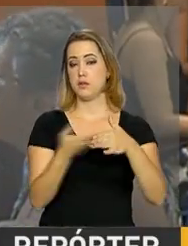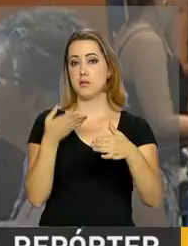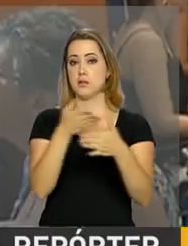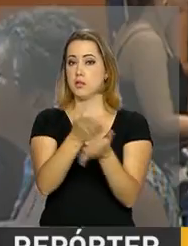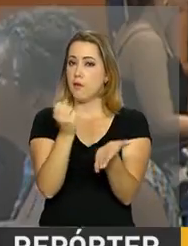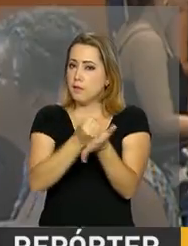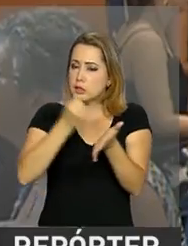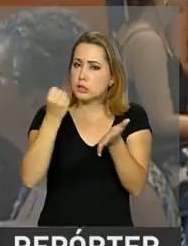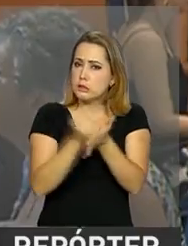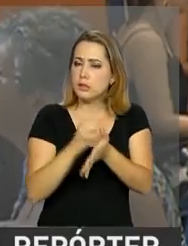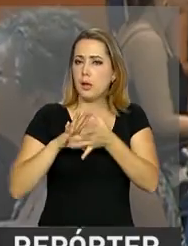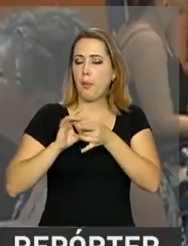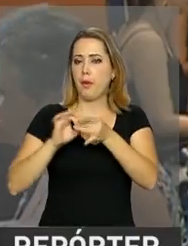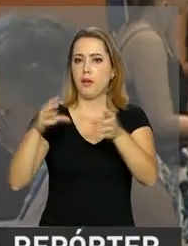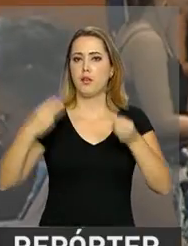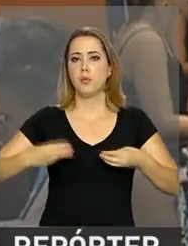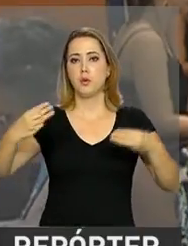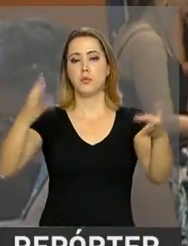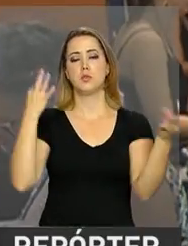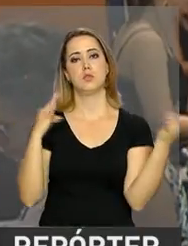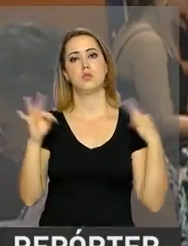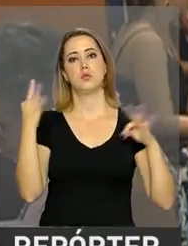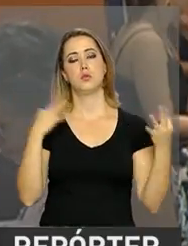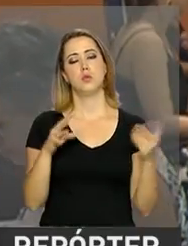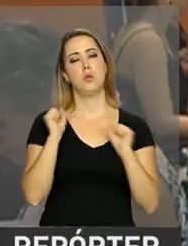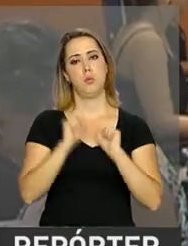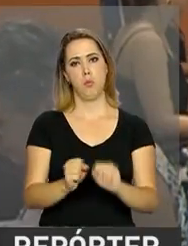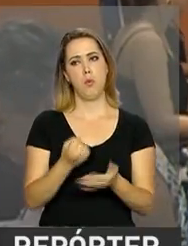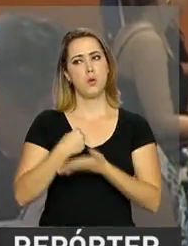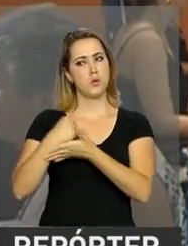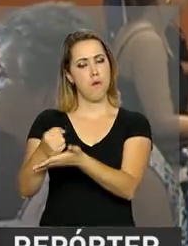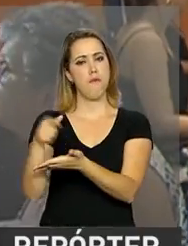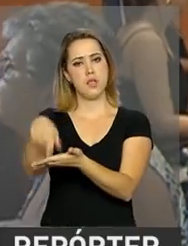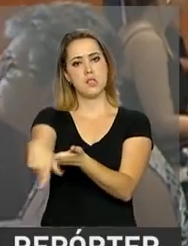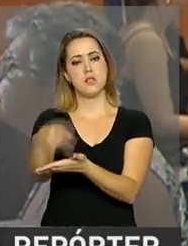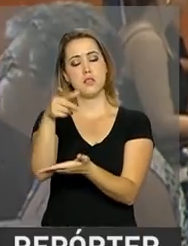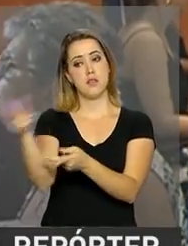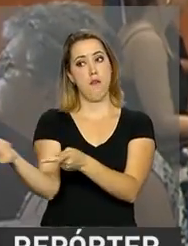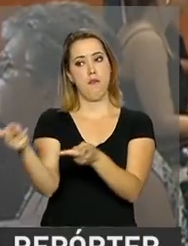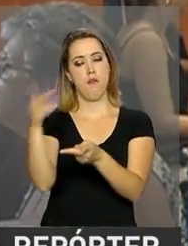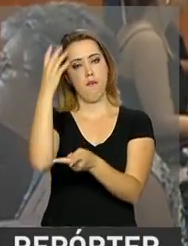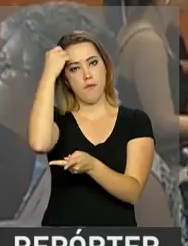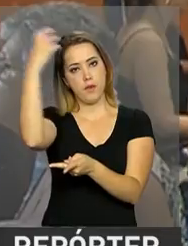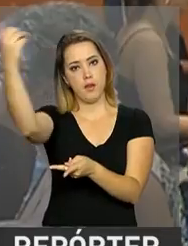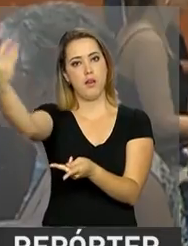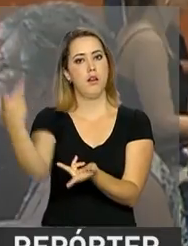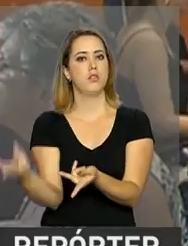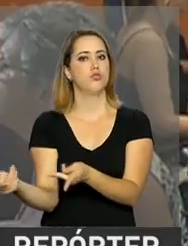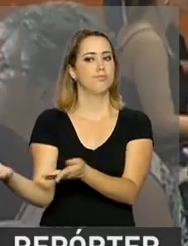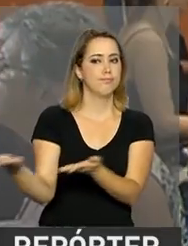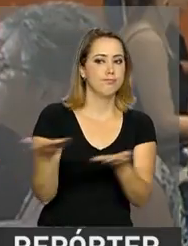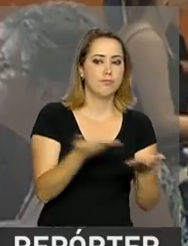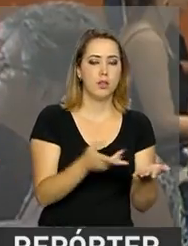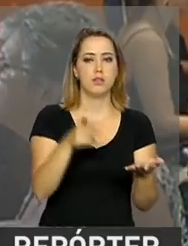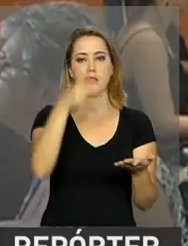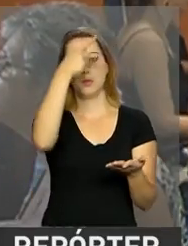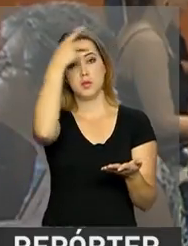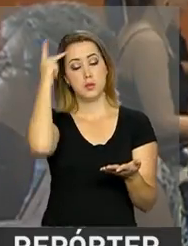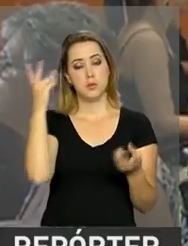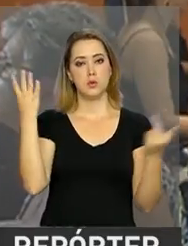de requisitos para que possam oferecer pacotes e receber turistas aqui no Brasil em todo o país são